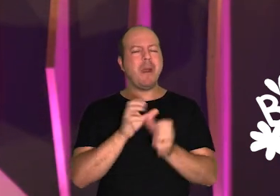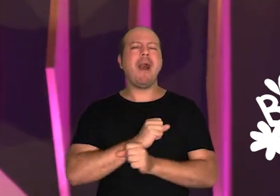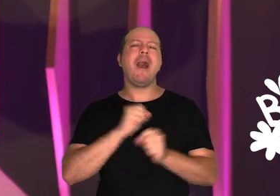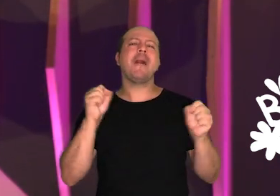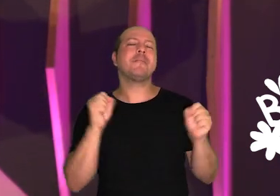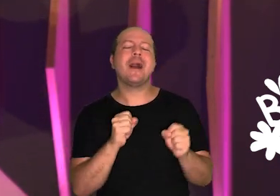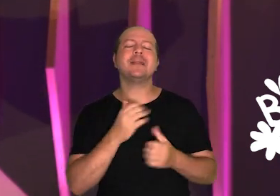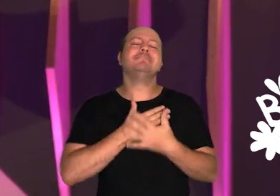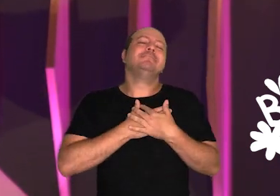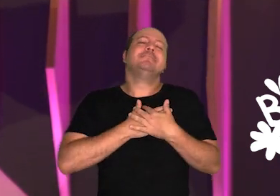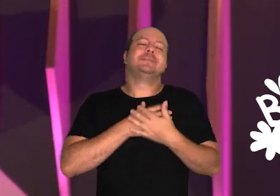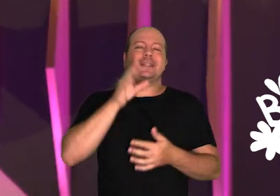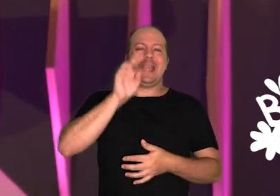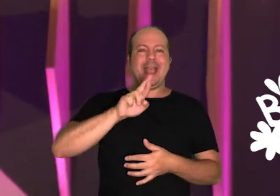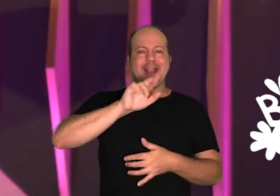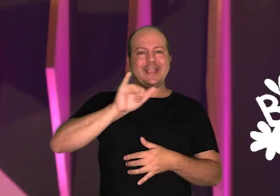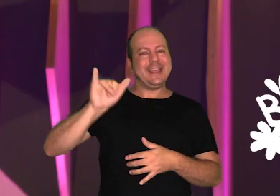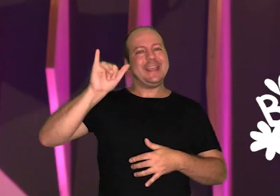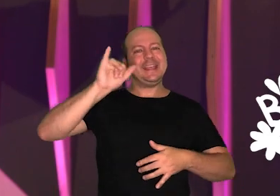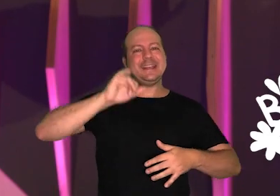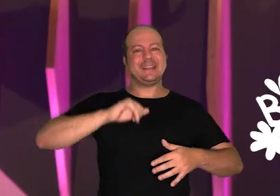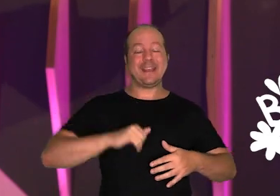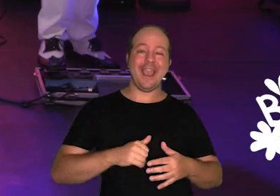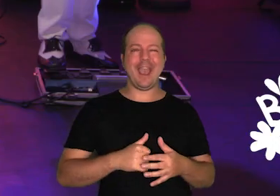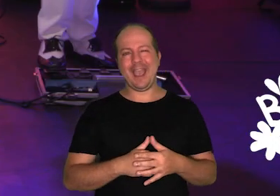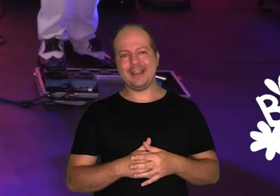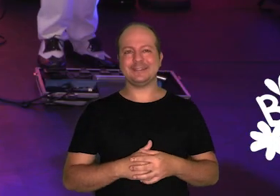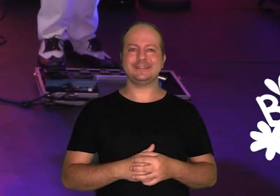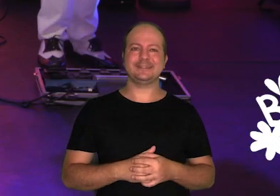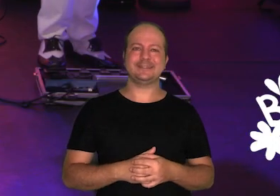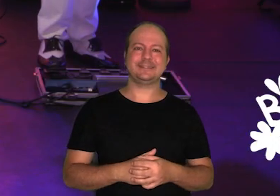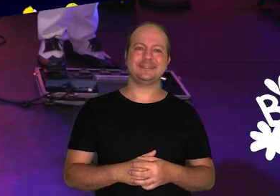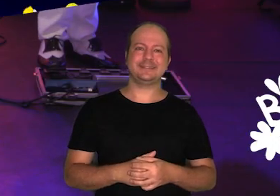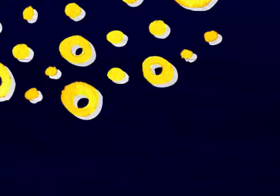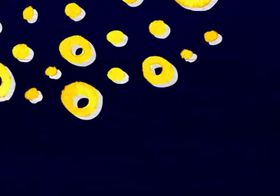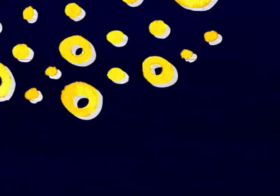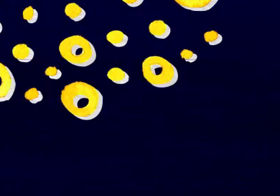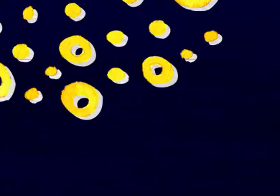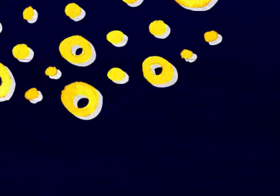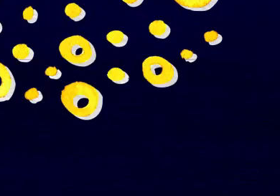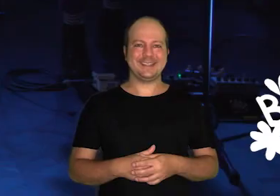grupo amado e querido Tri. Ha!